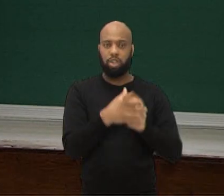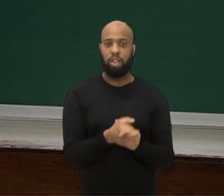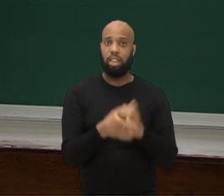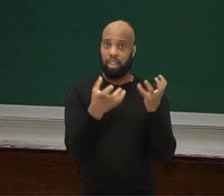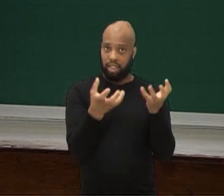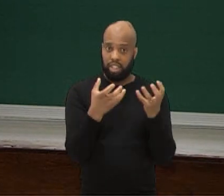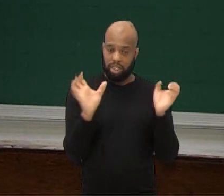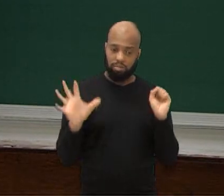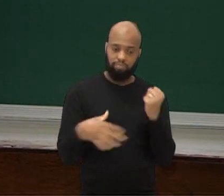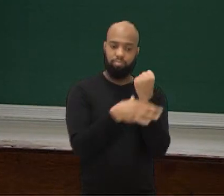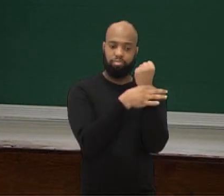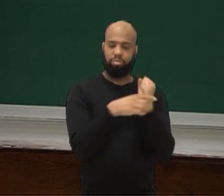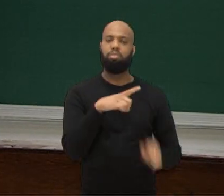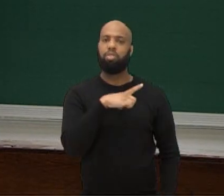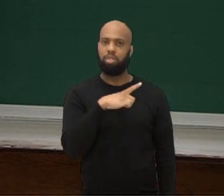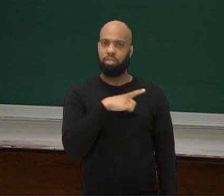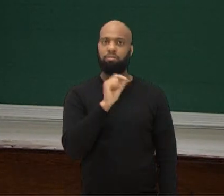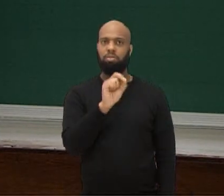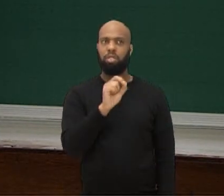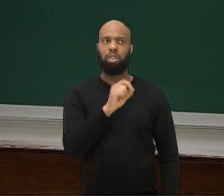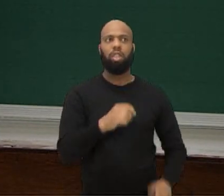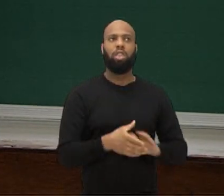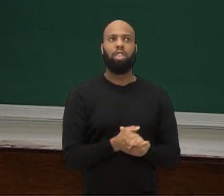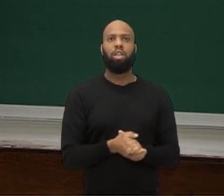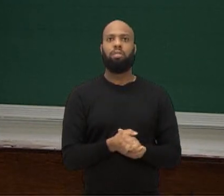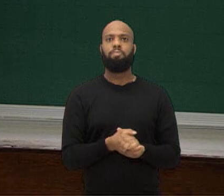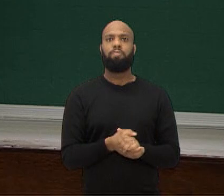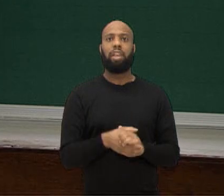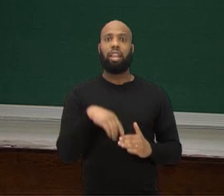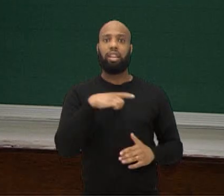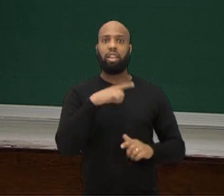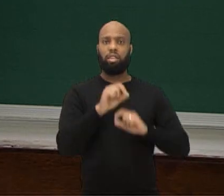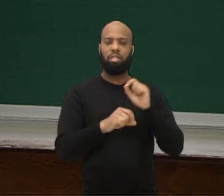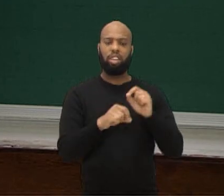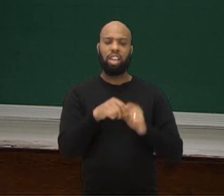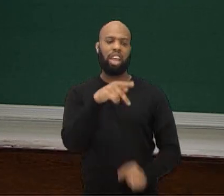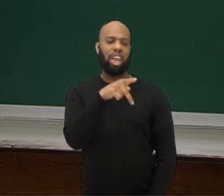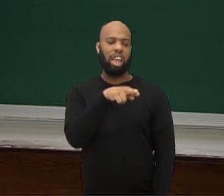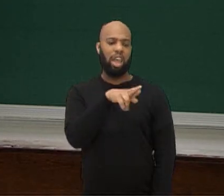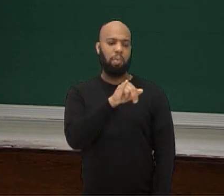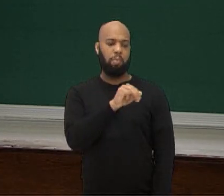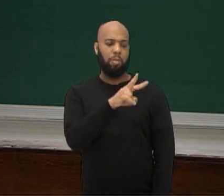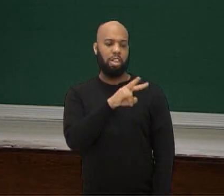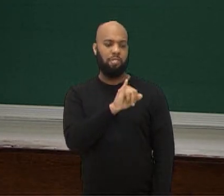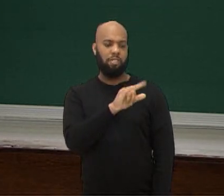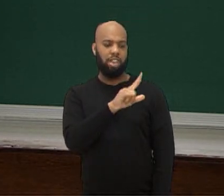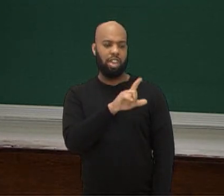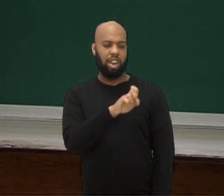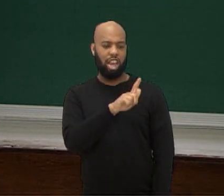queriam garantir os privilégios